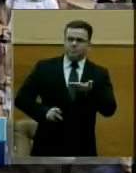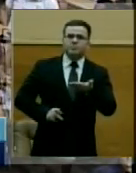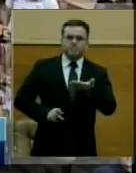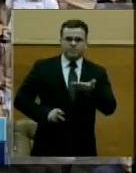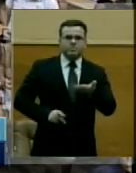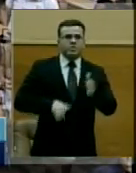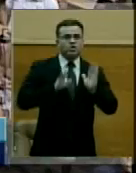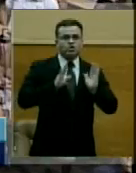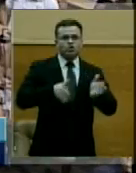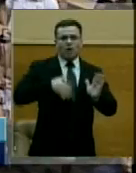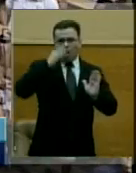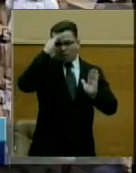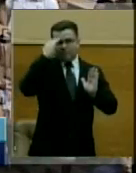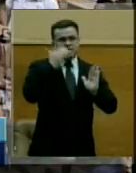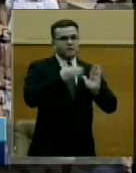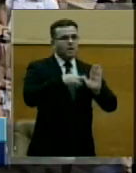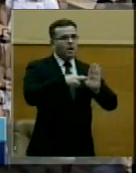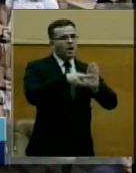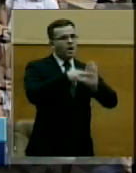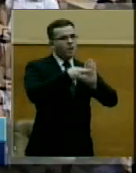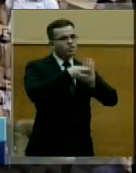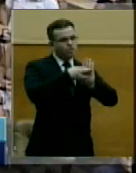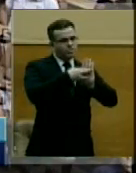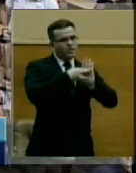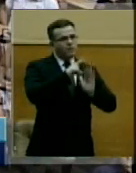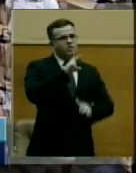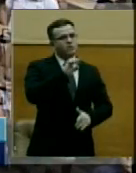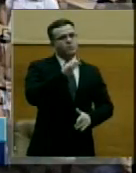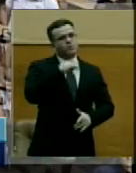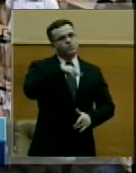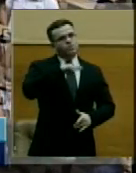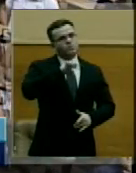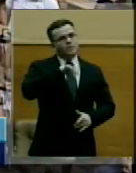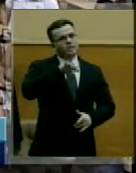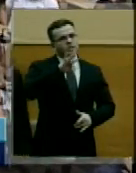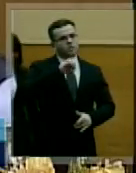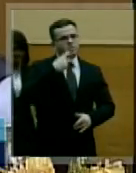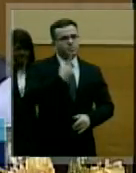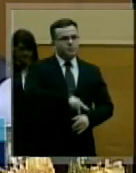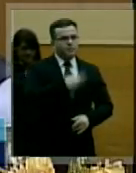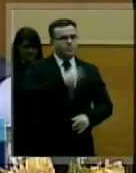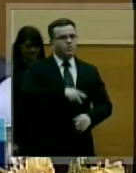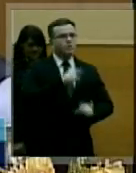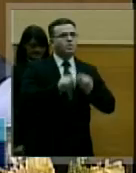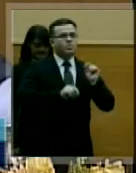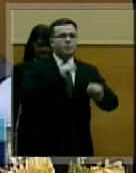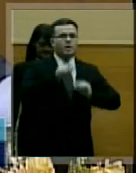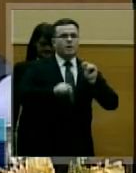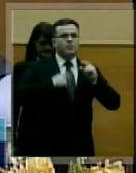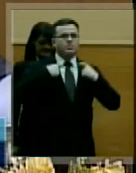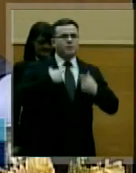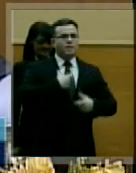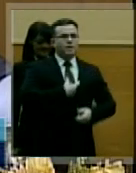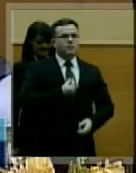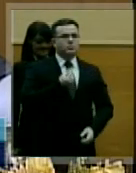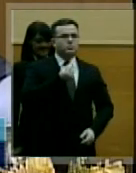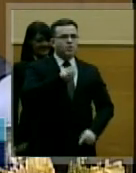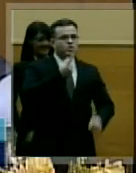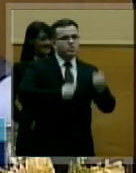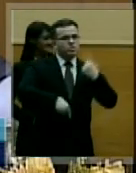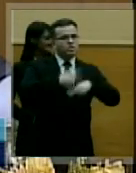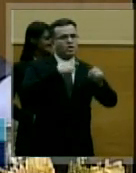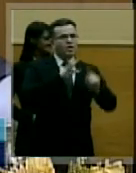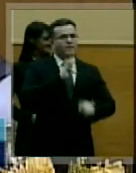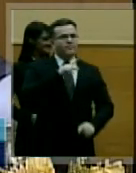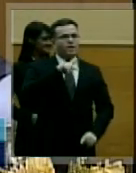conforme o regimento desta casa, fazendo a leitura, decisão da comissão, referência, concessão de medalha do mérito de superação